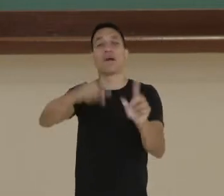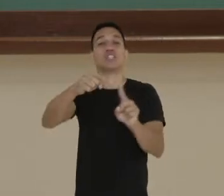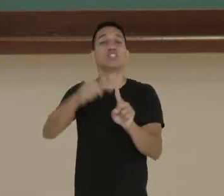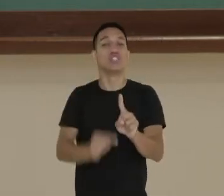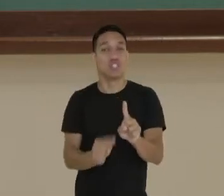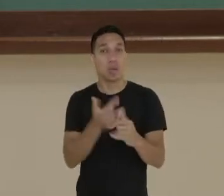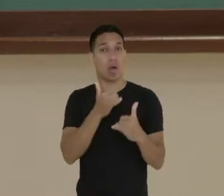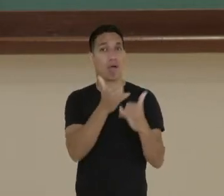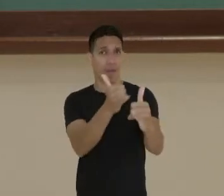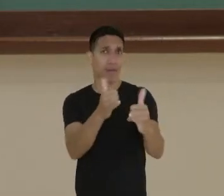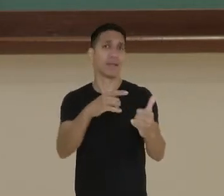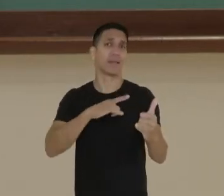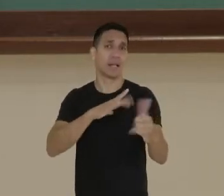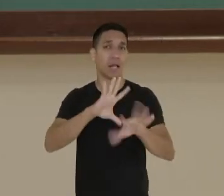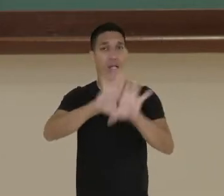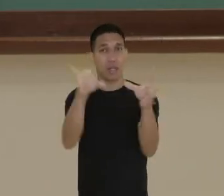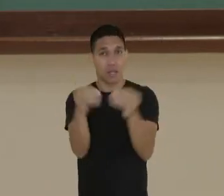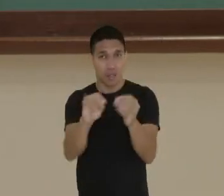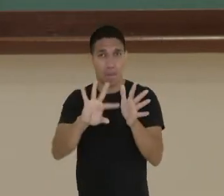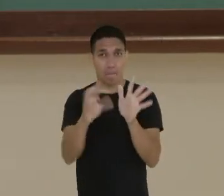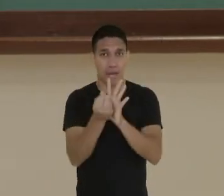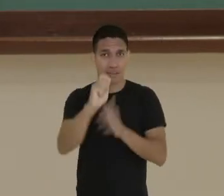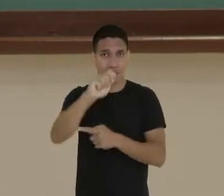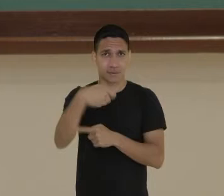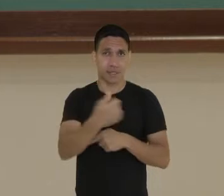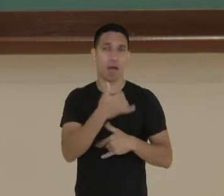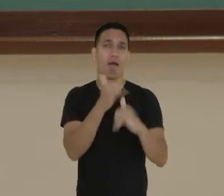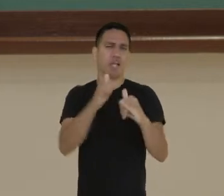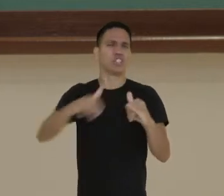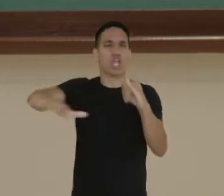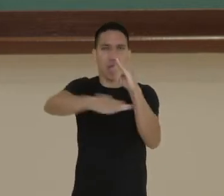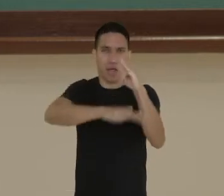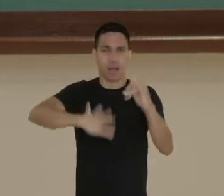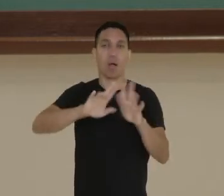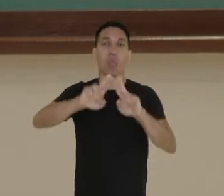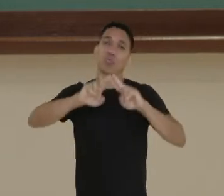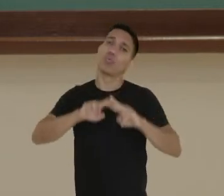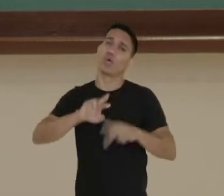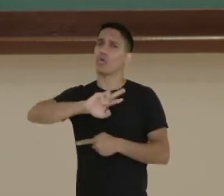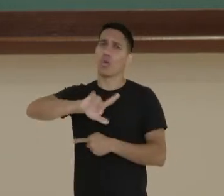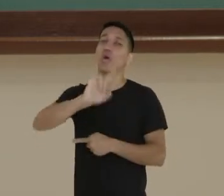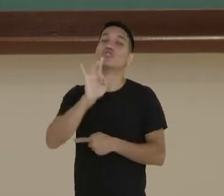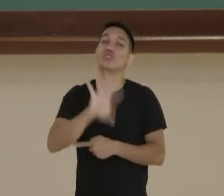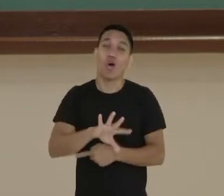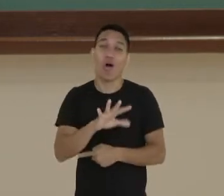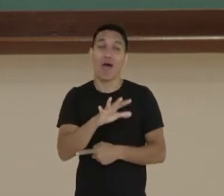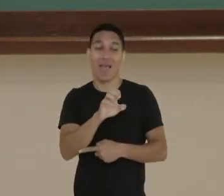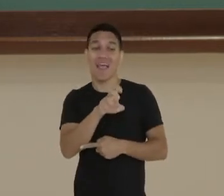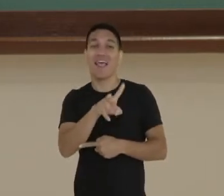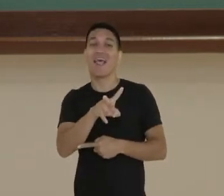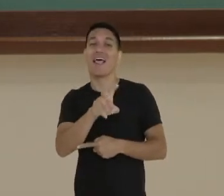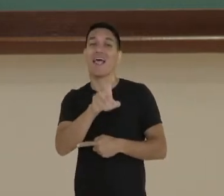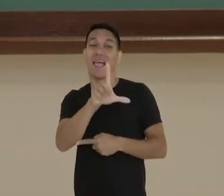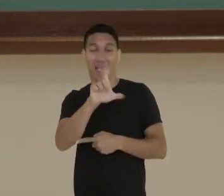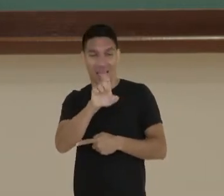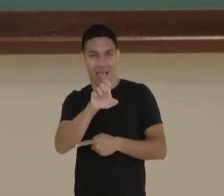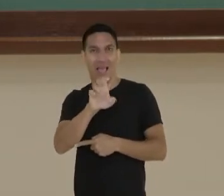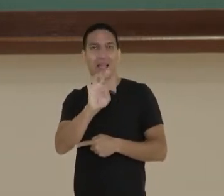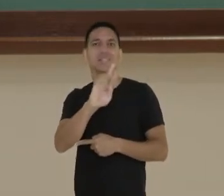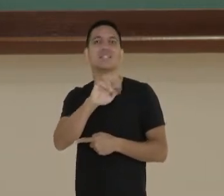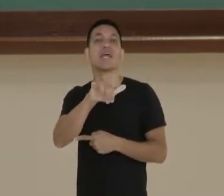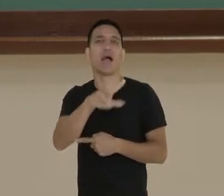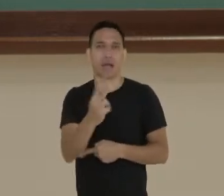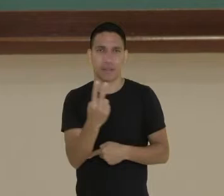de energia. Então vejam que energia não é apenas energia elétrica, certo? Apesar de fazer parte